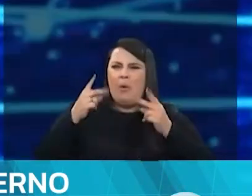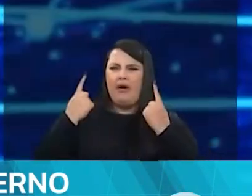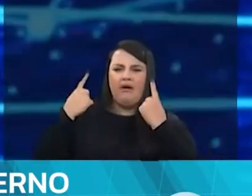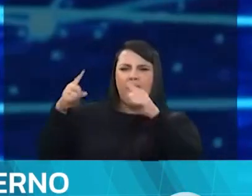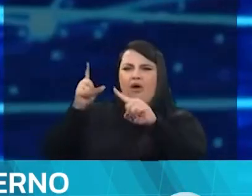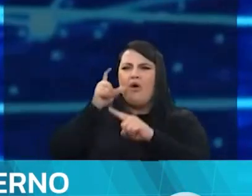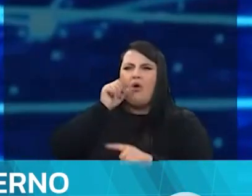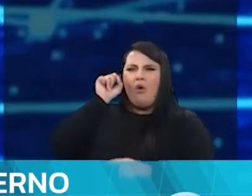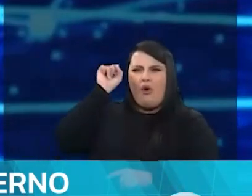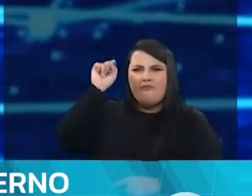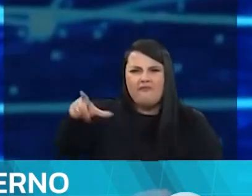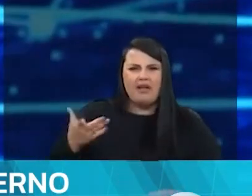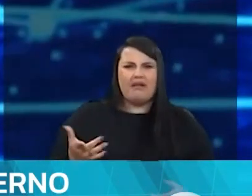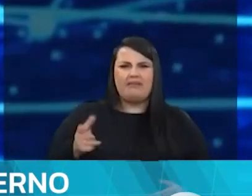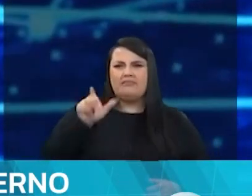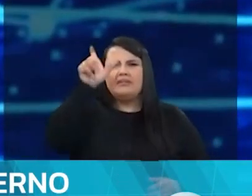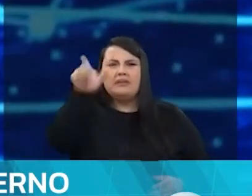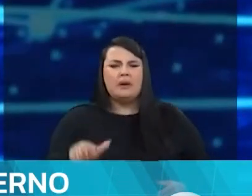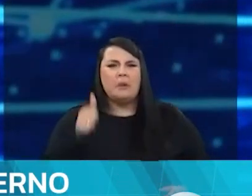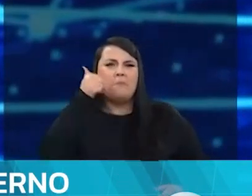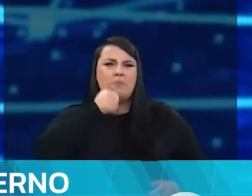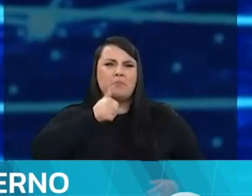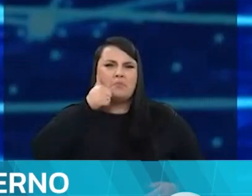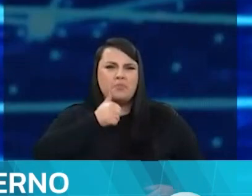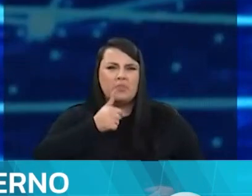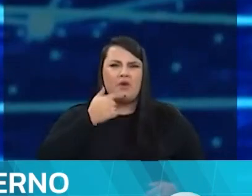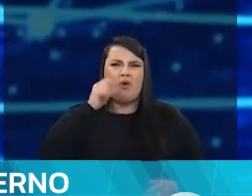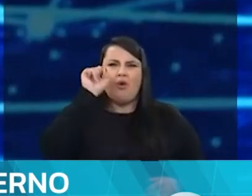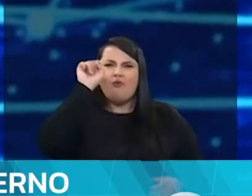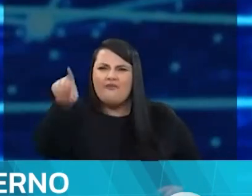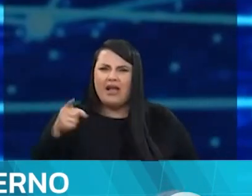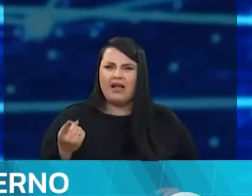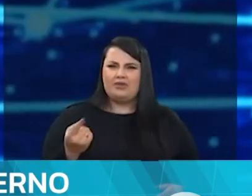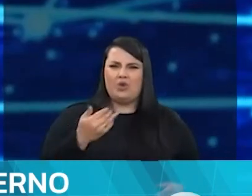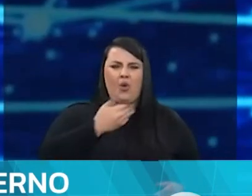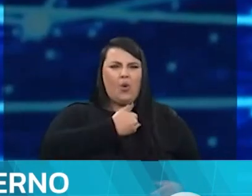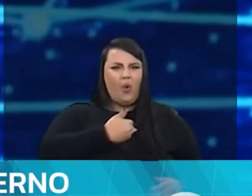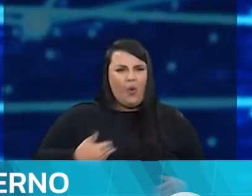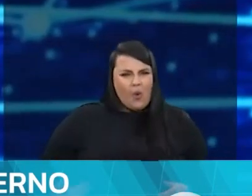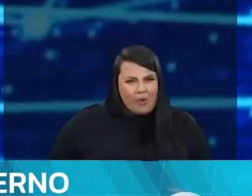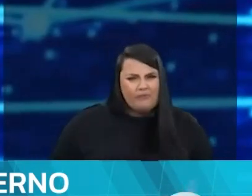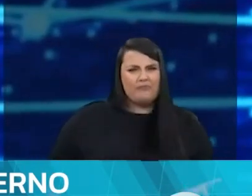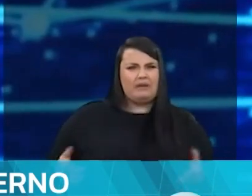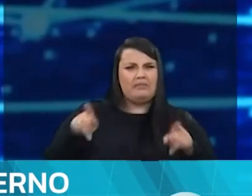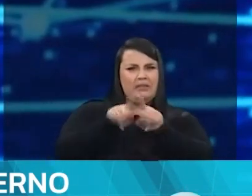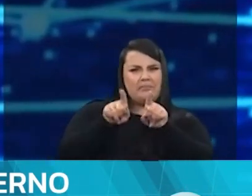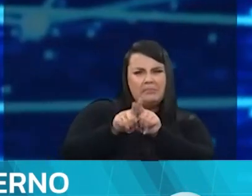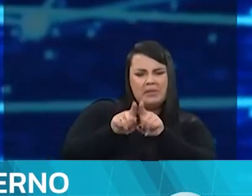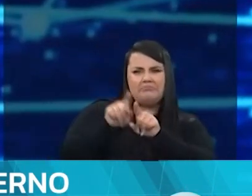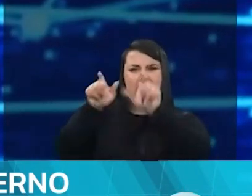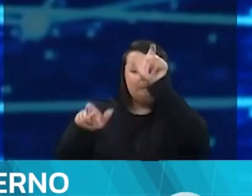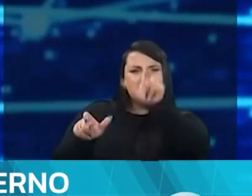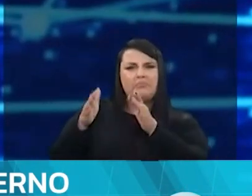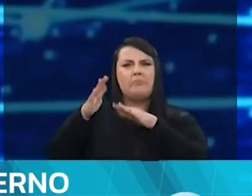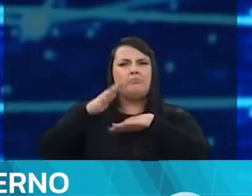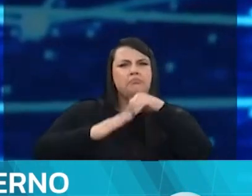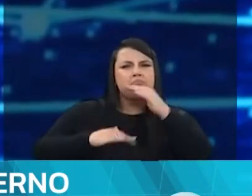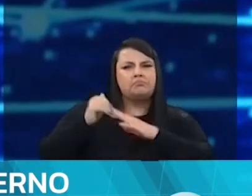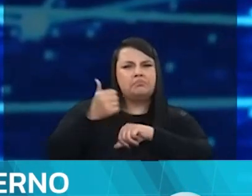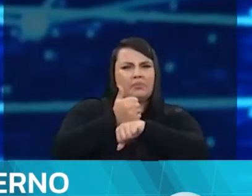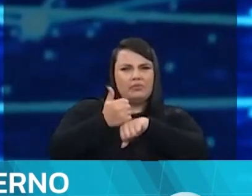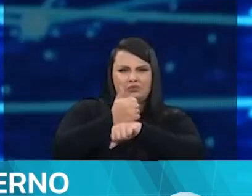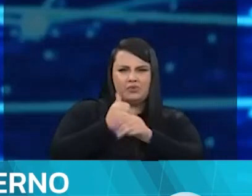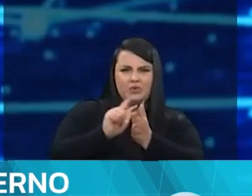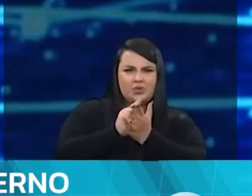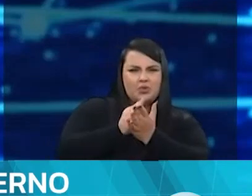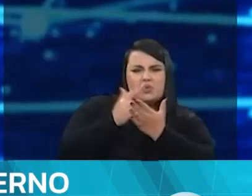importativa. Já o petista disse que a redução era fazer caridade com chapéu alheio. E afirmou que o presidente tirou o dinheiro dos governadores. Mas